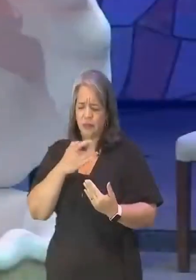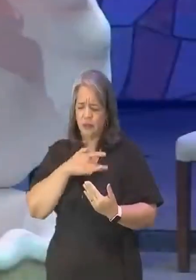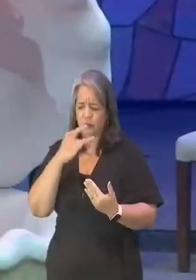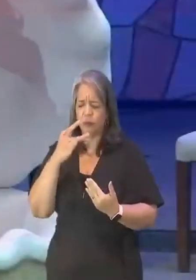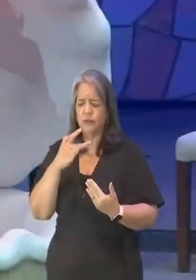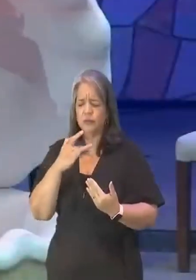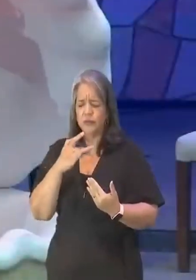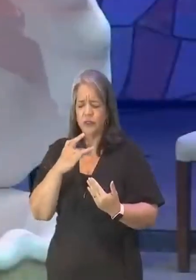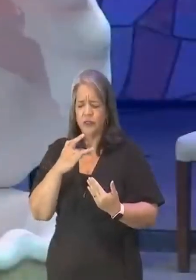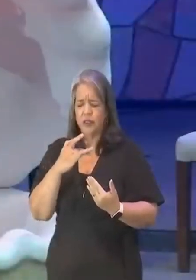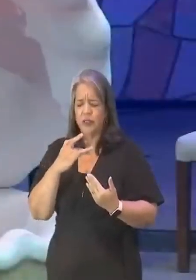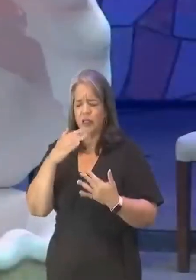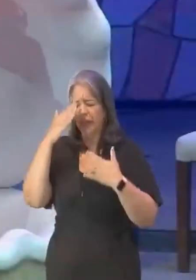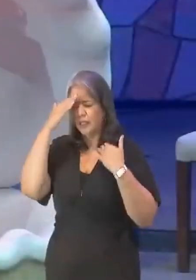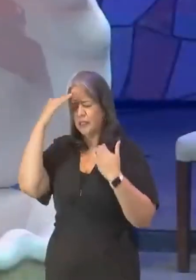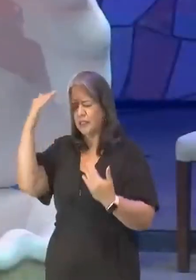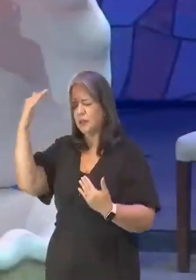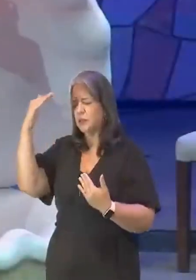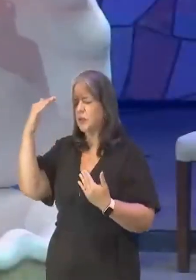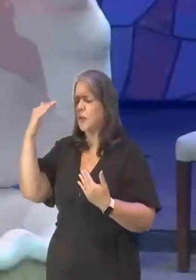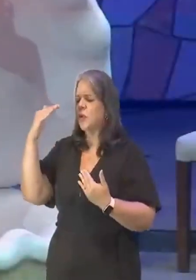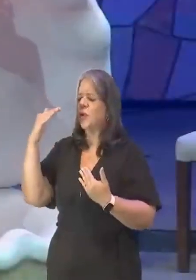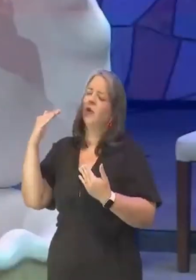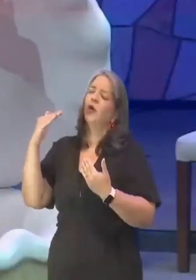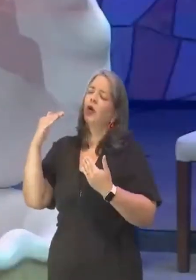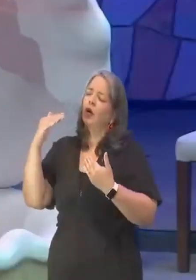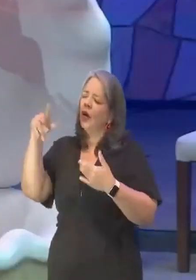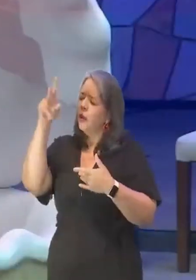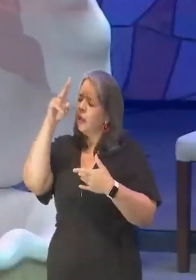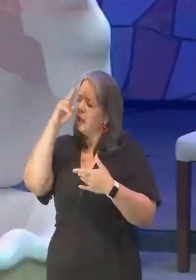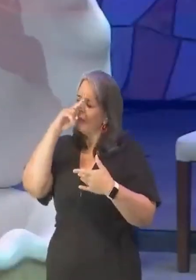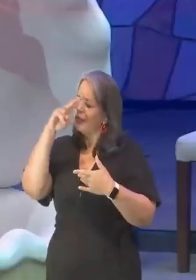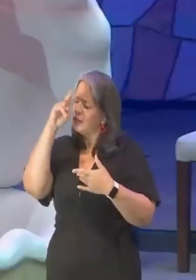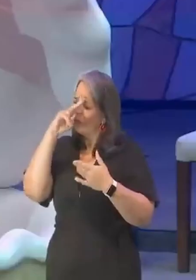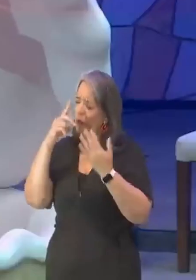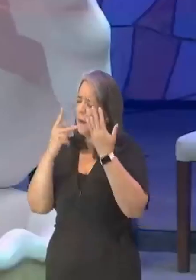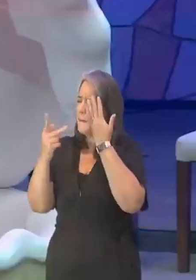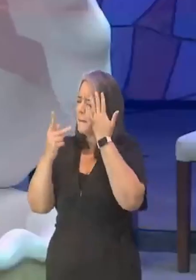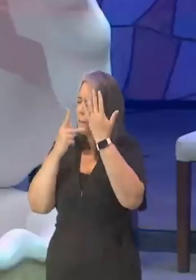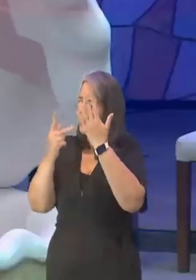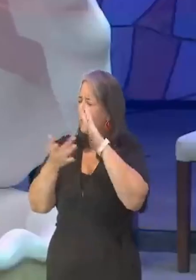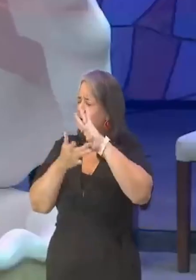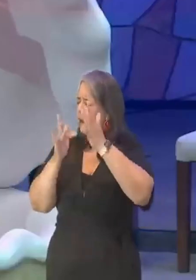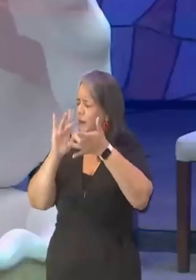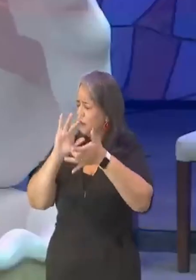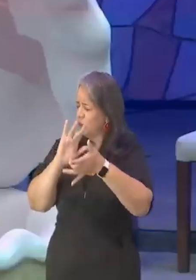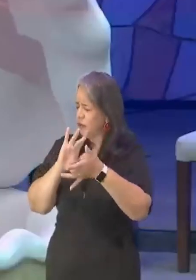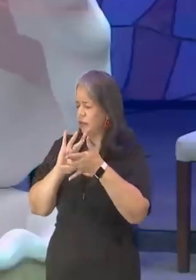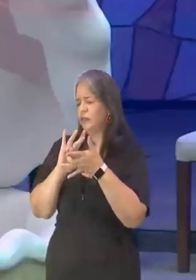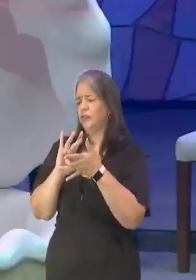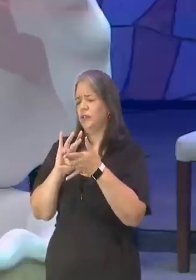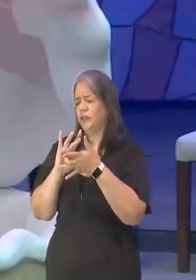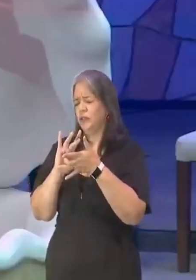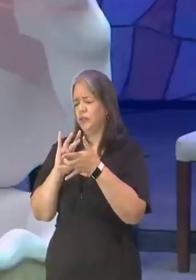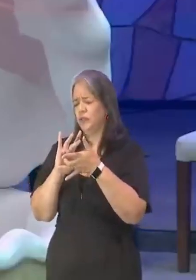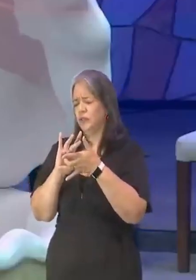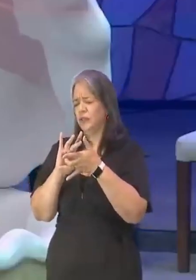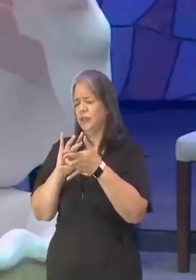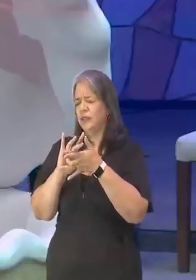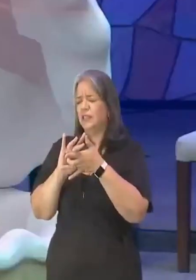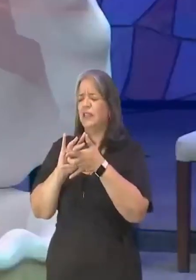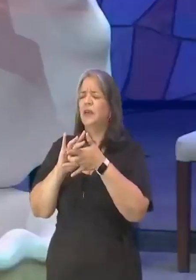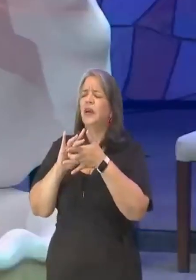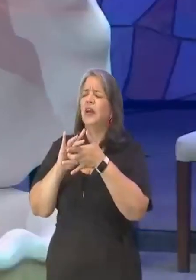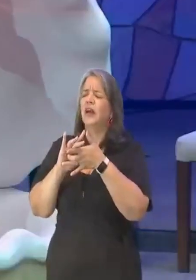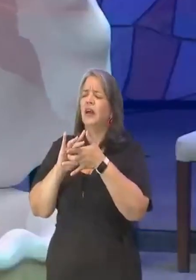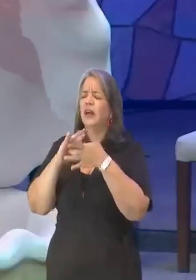a sensibilidade que Jesus teve de combinar as situações, de ensinar ao povo